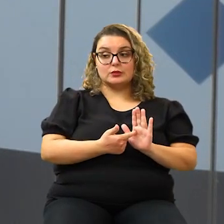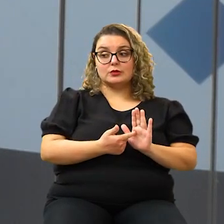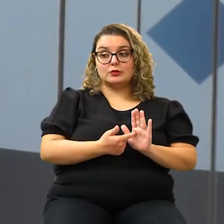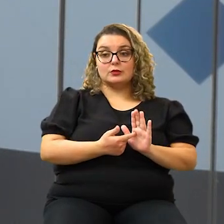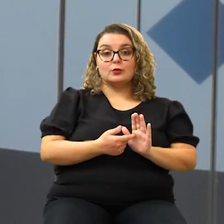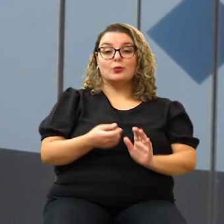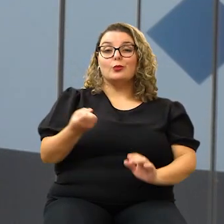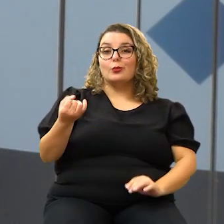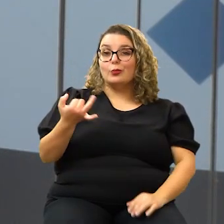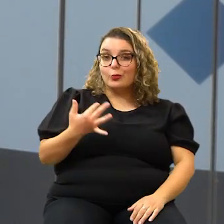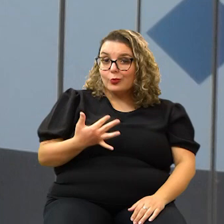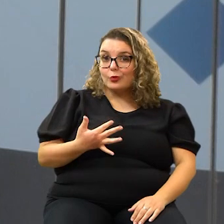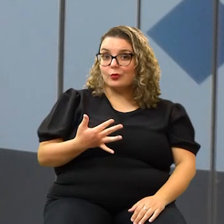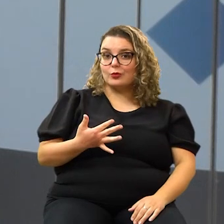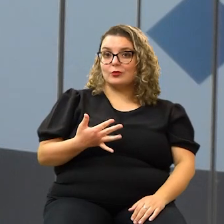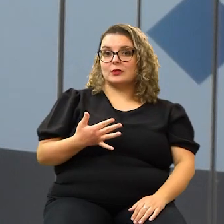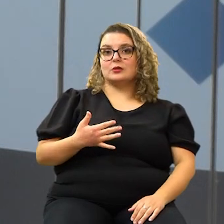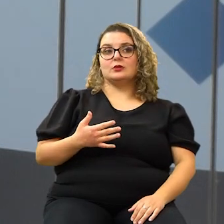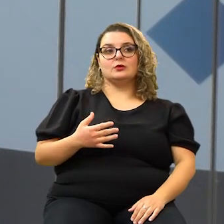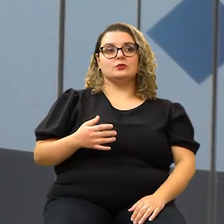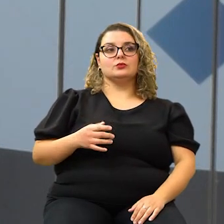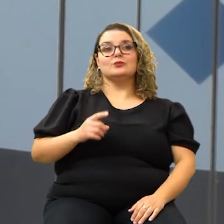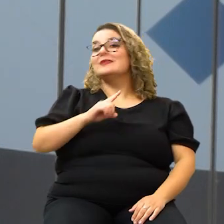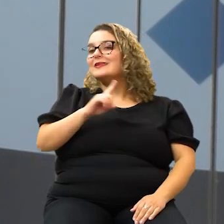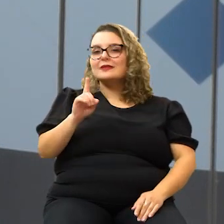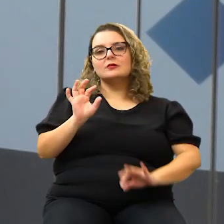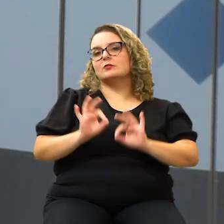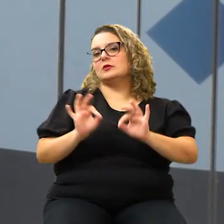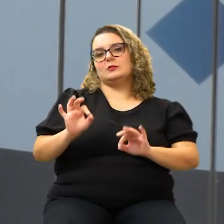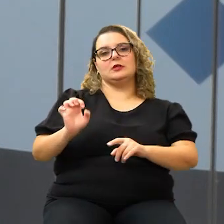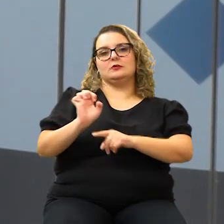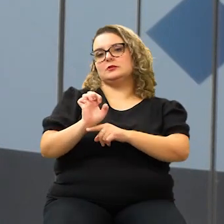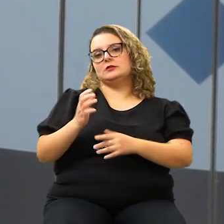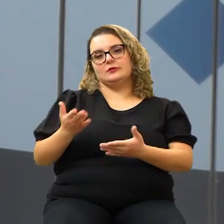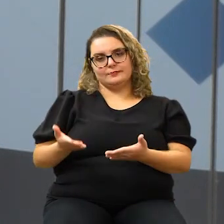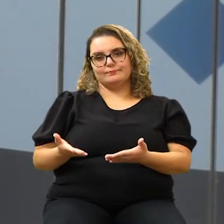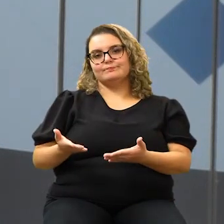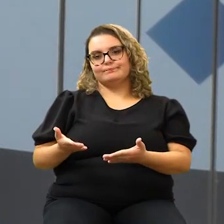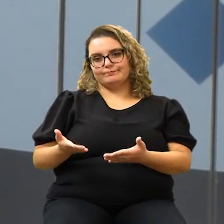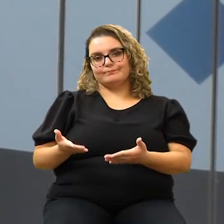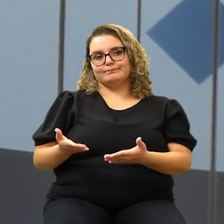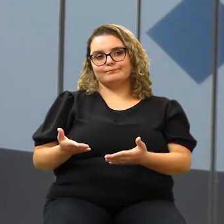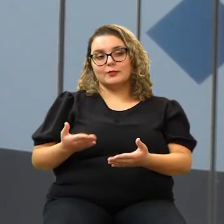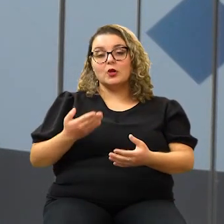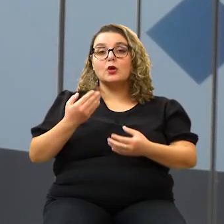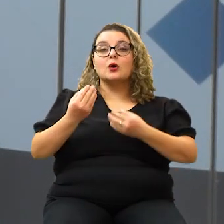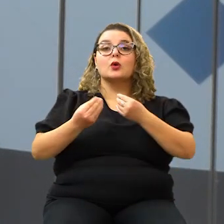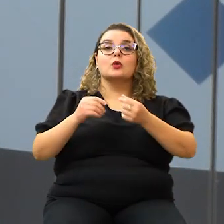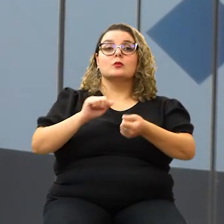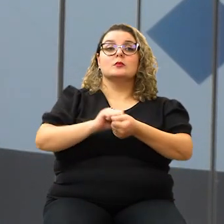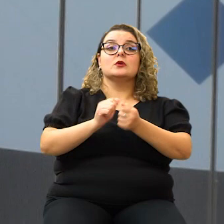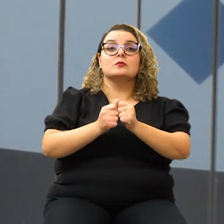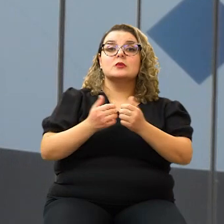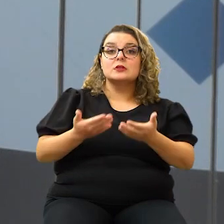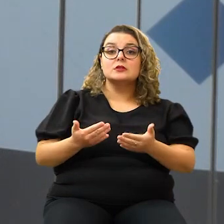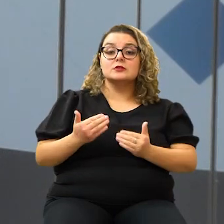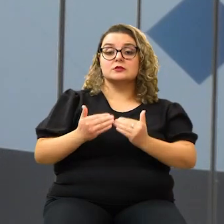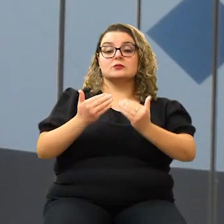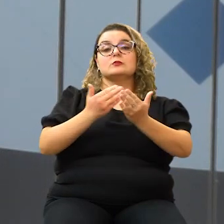despreparado o Estado estava, né? E agora, como que ele vai se reorganizar, se reerguer,